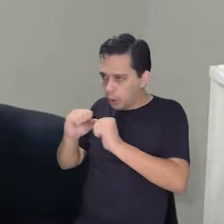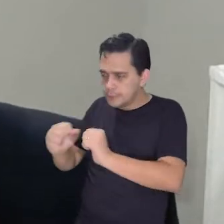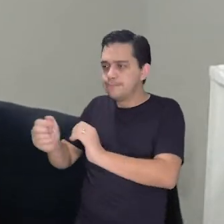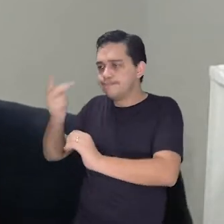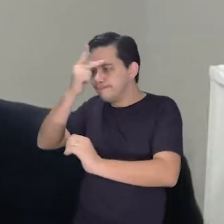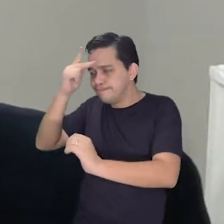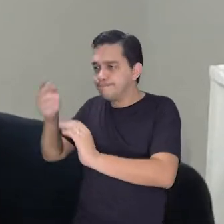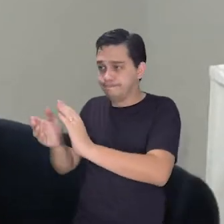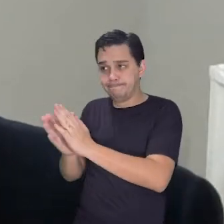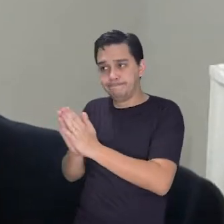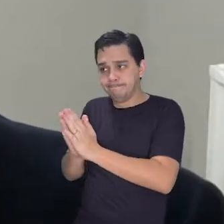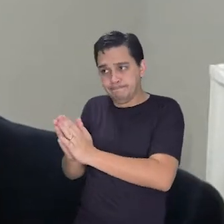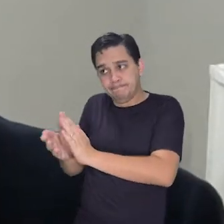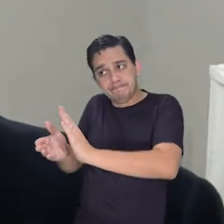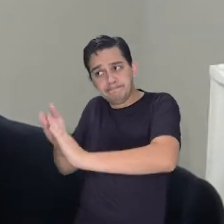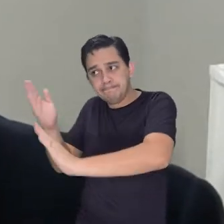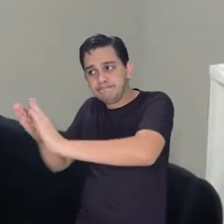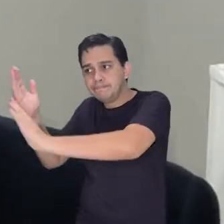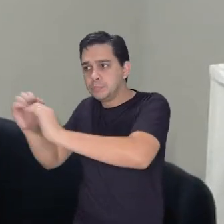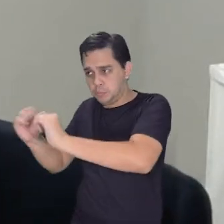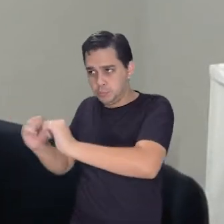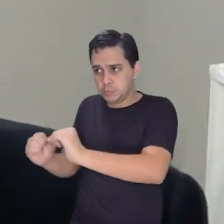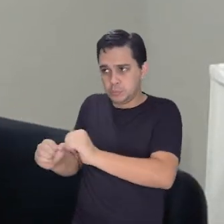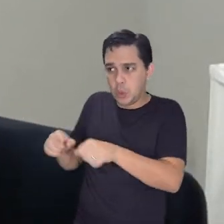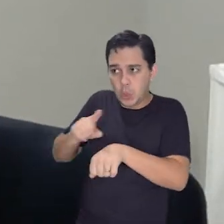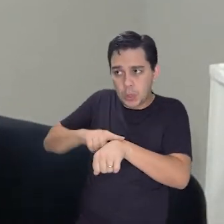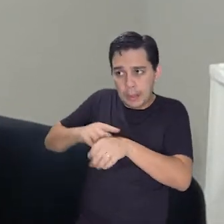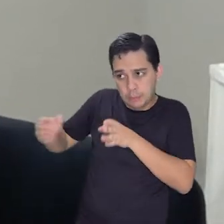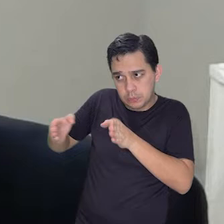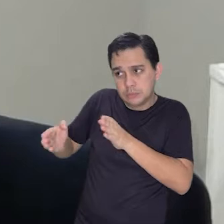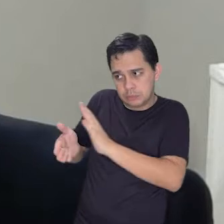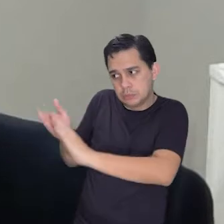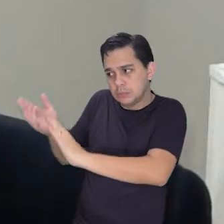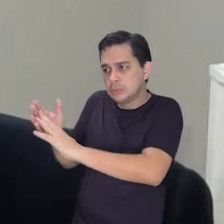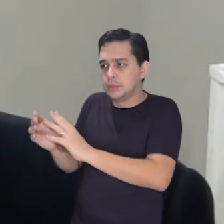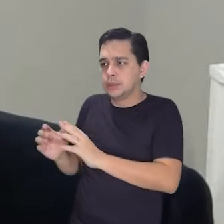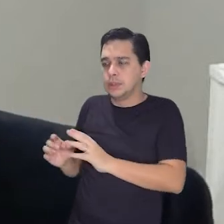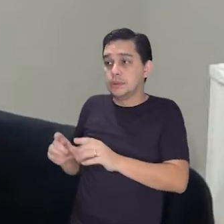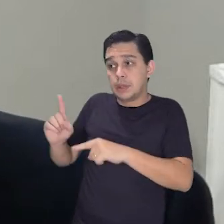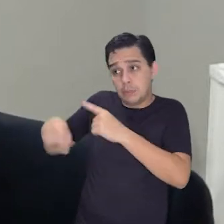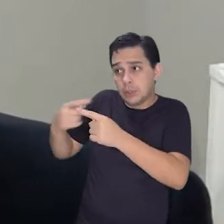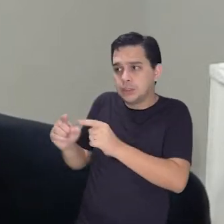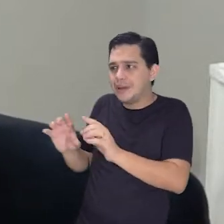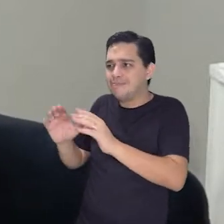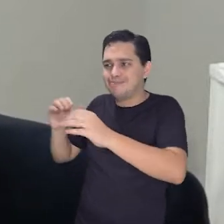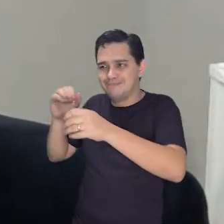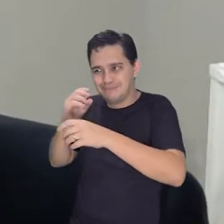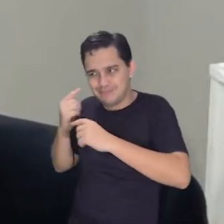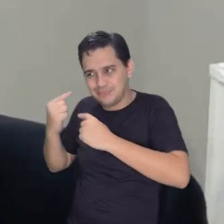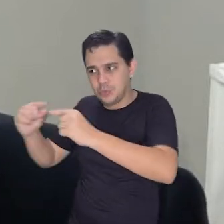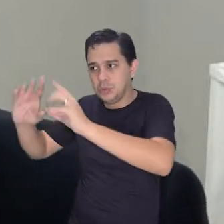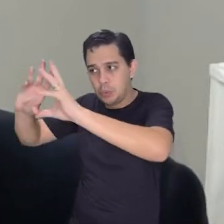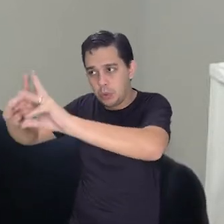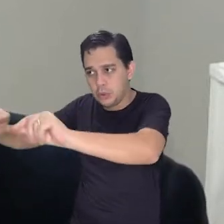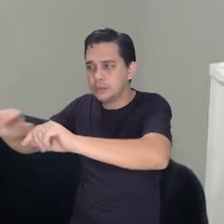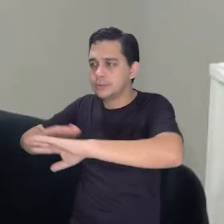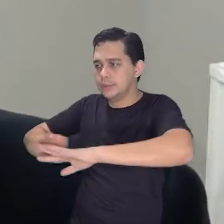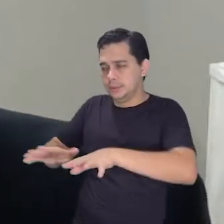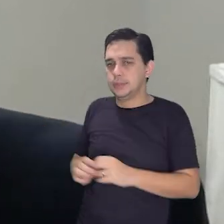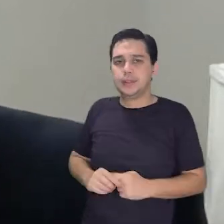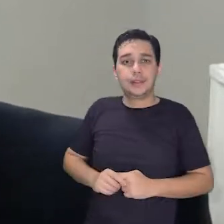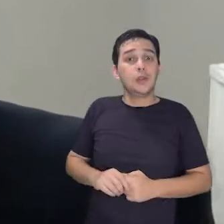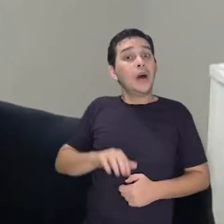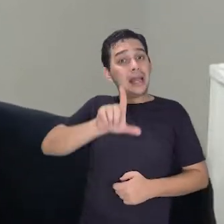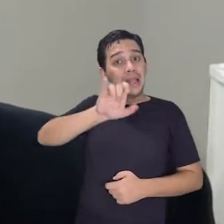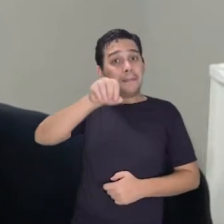lapso temporal necessário até a prolação de uma sentença. Então, com uma decisão liminar desse